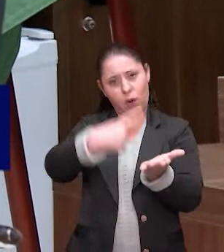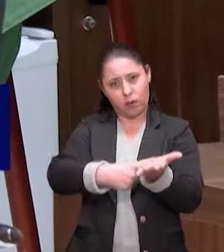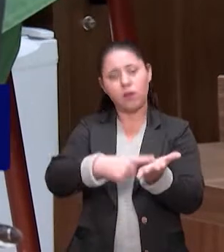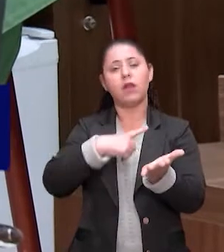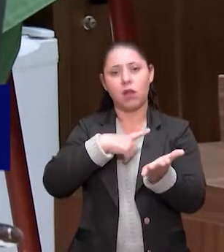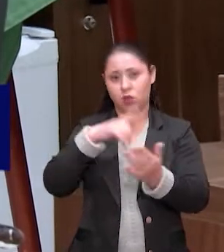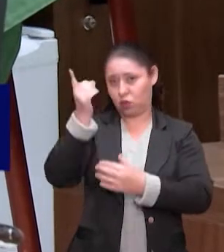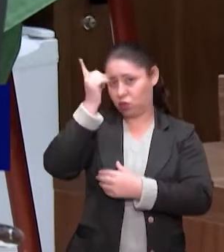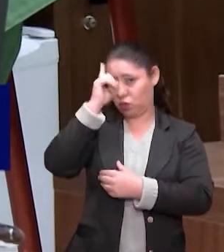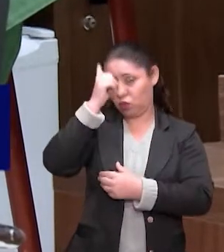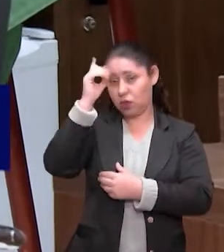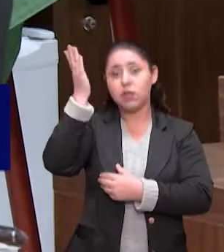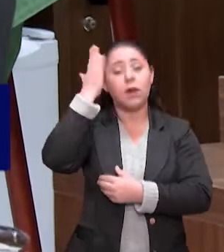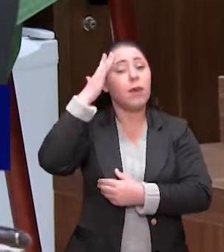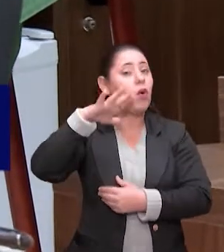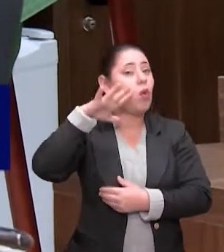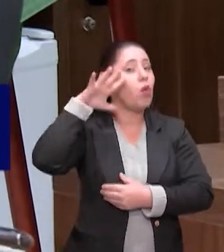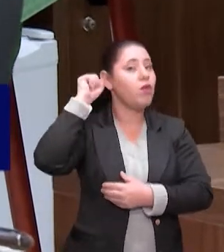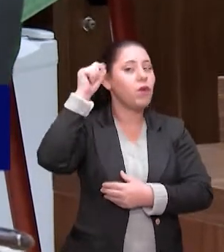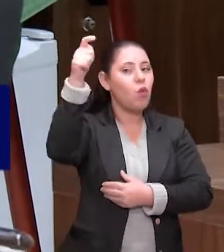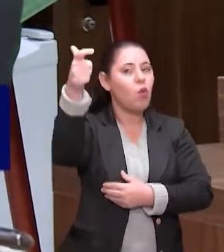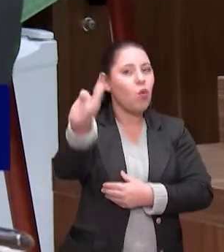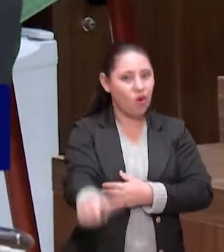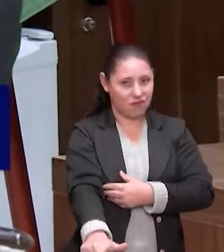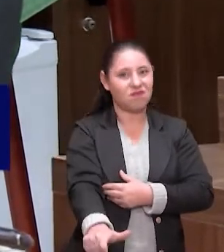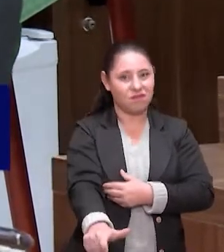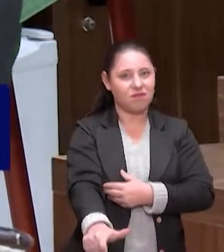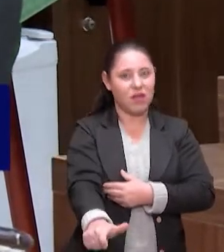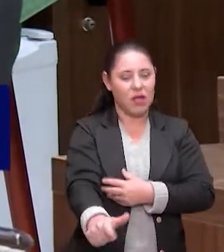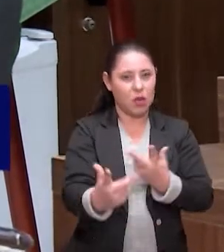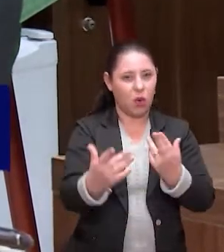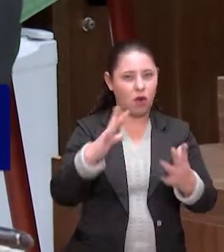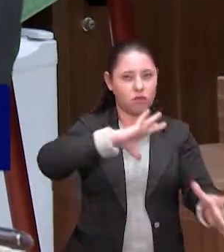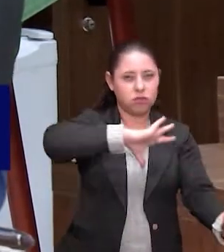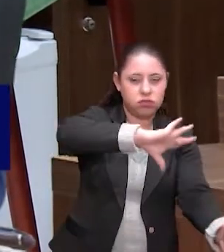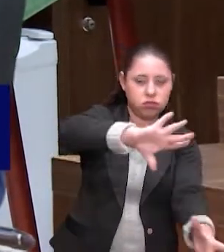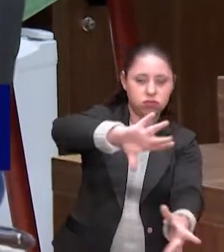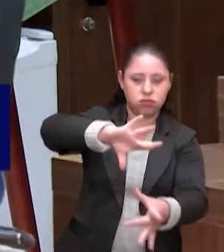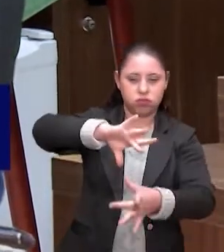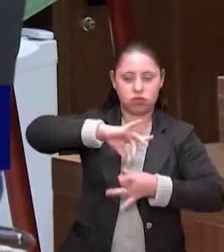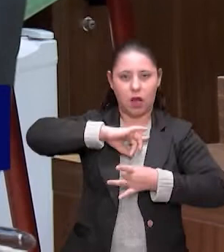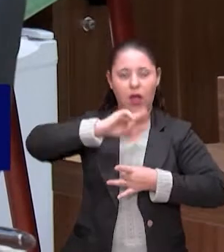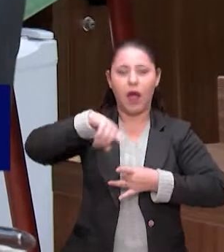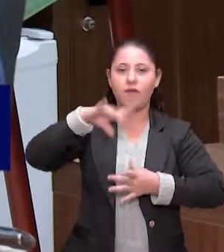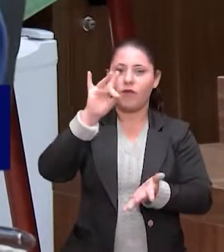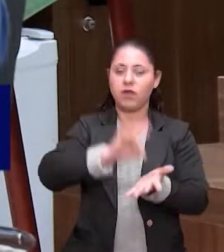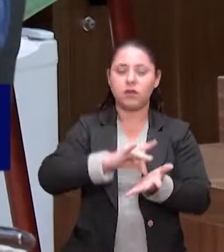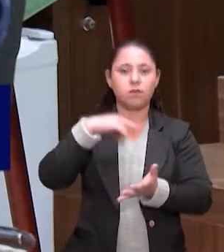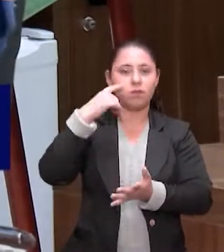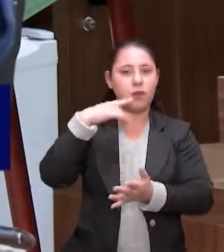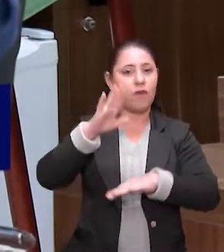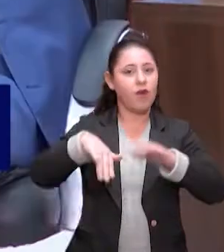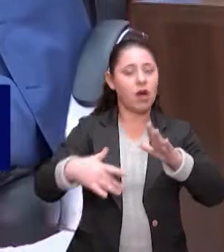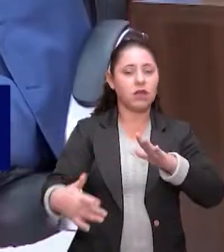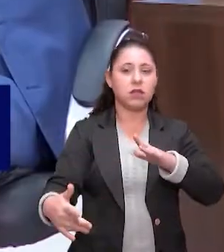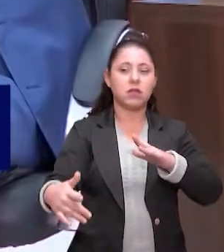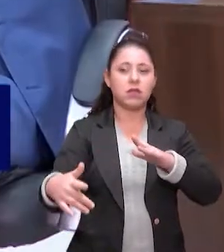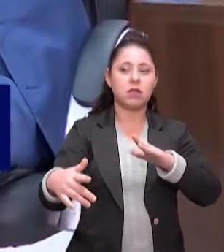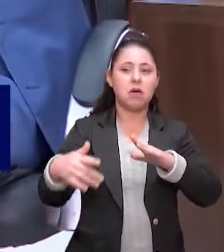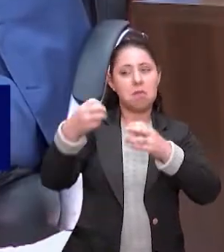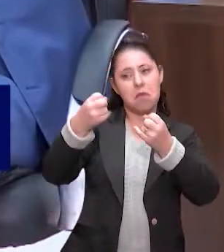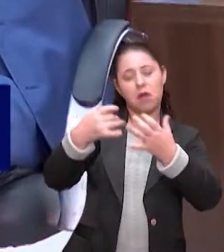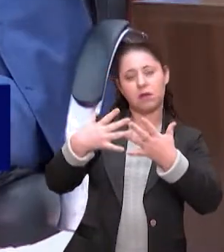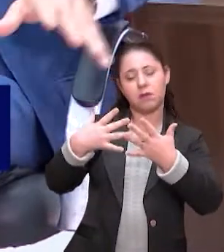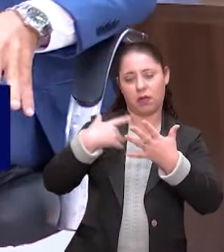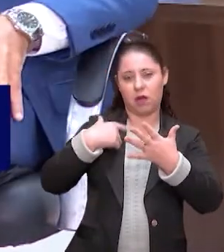talvez não uma virtude, um compromisso que ele tem que renovar todos os dias, é saber ouvir. Saber compreender que a realidade que um colega da advocacia me traz aqui